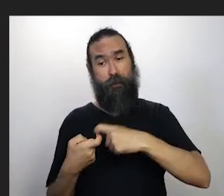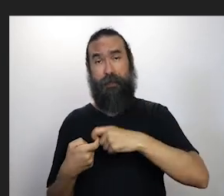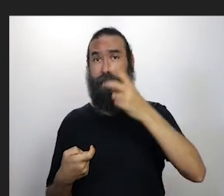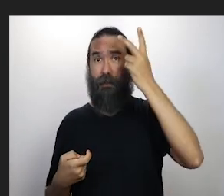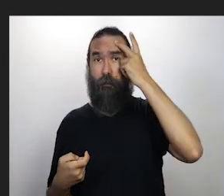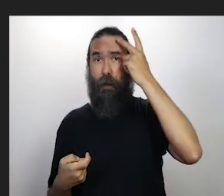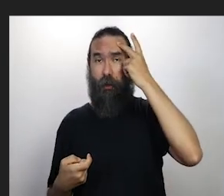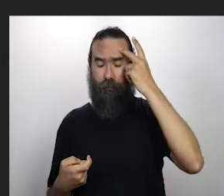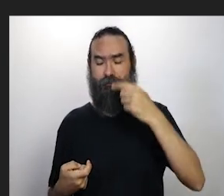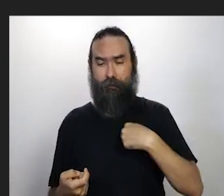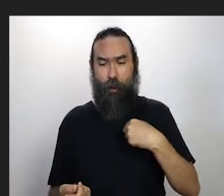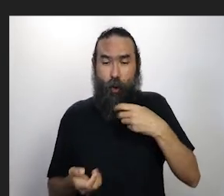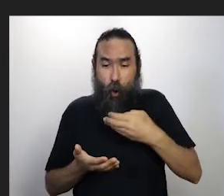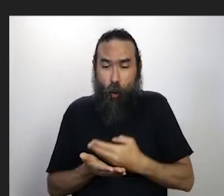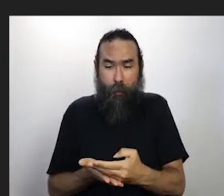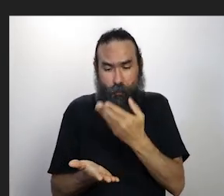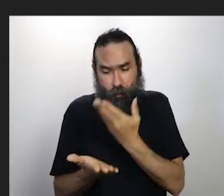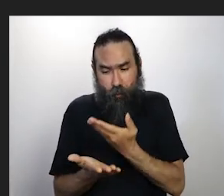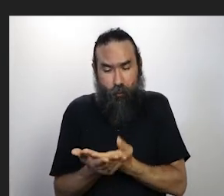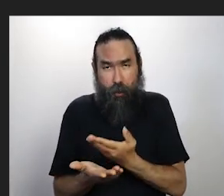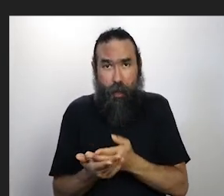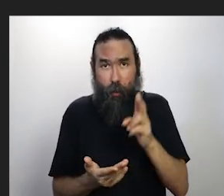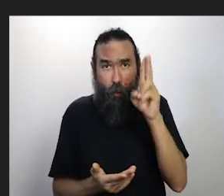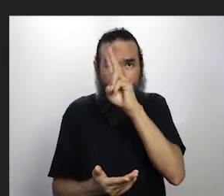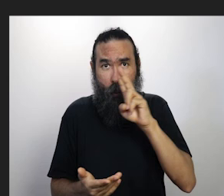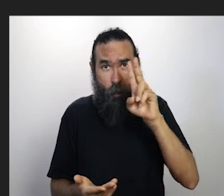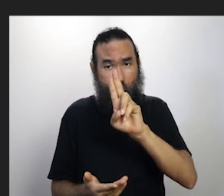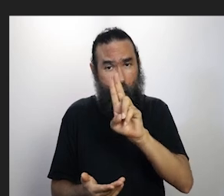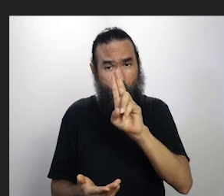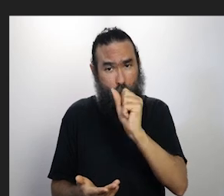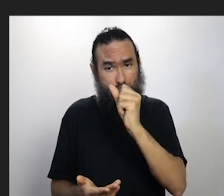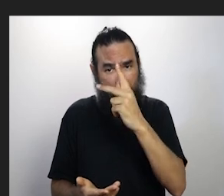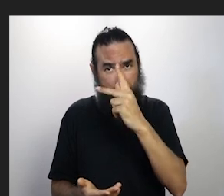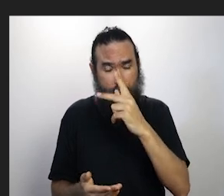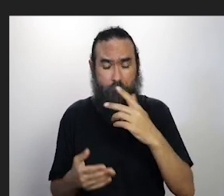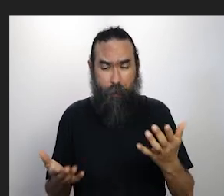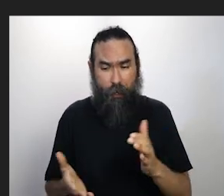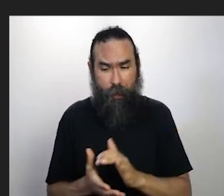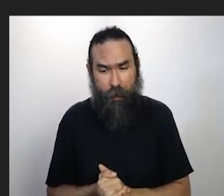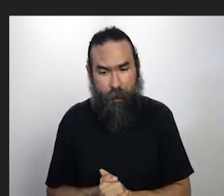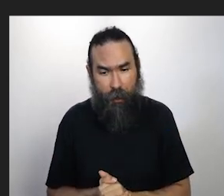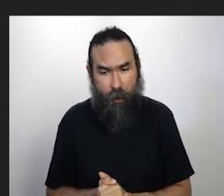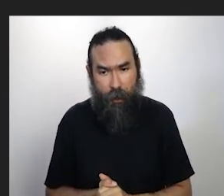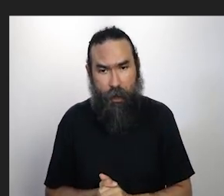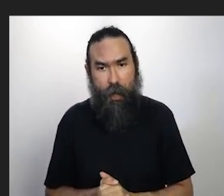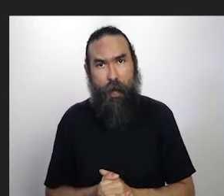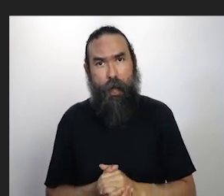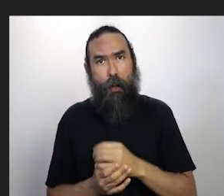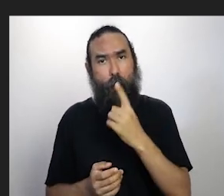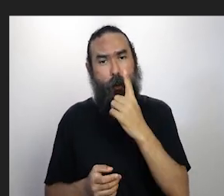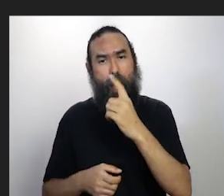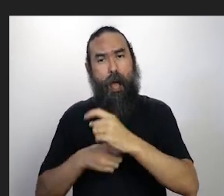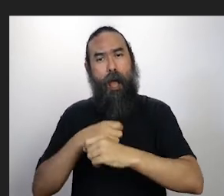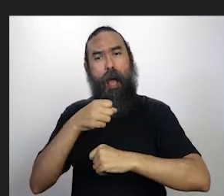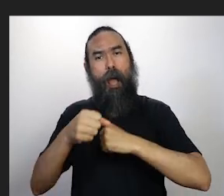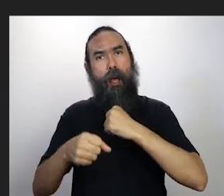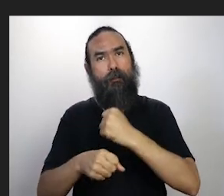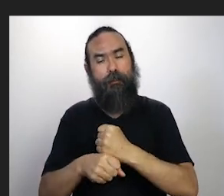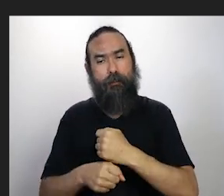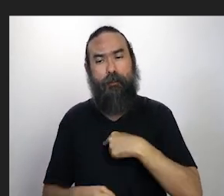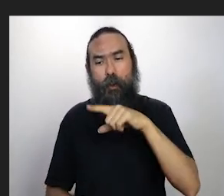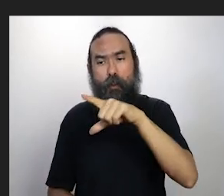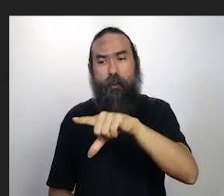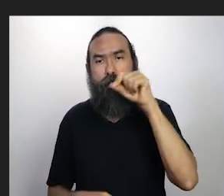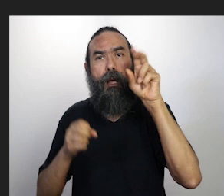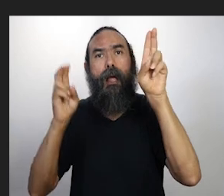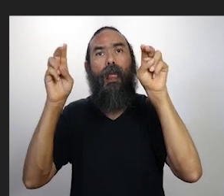eu comecei a estudar e fazer esse curso na USP, né? E aí, o meu objeto, depois de um ano, né, eu escolhi